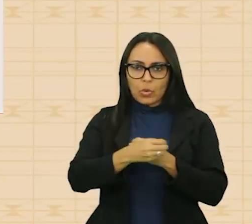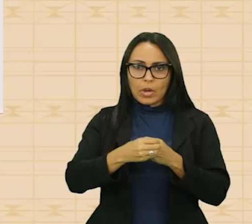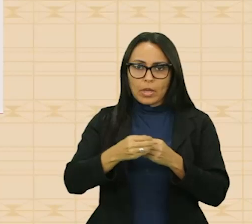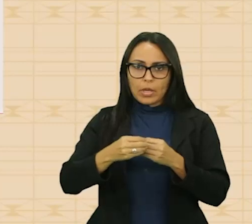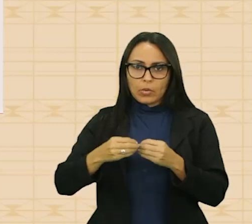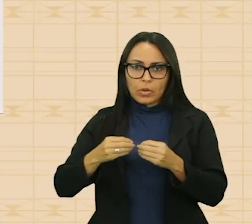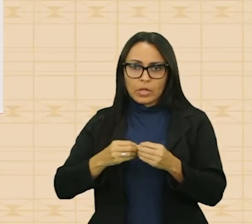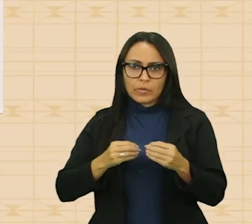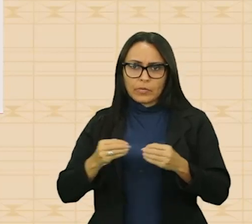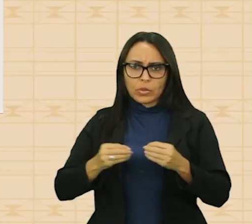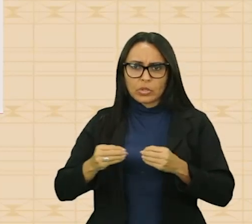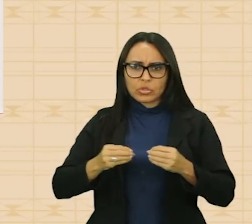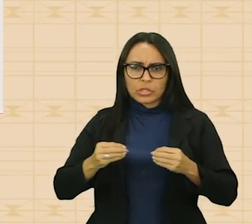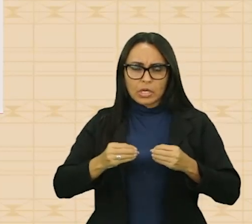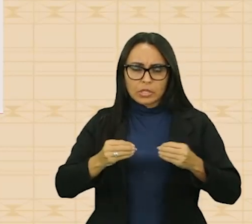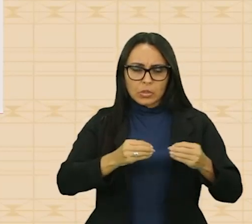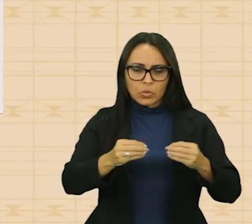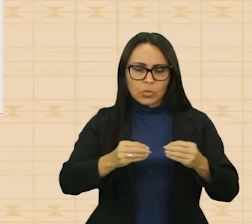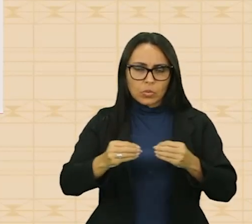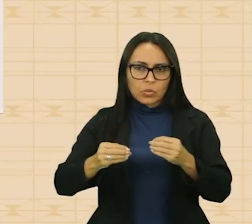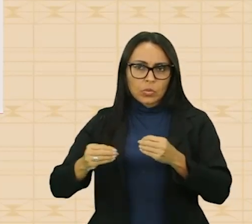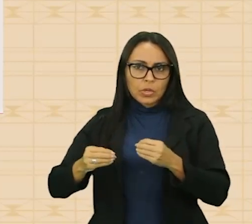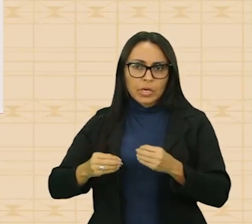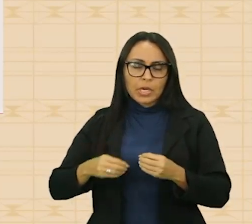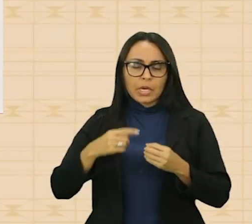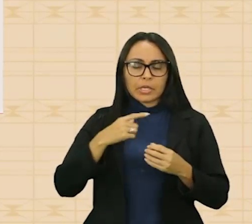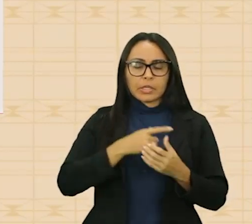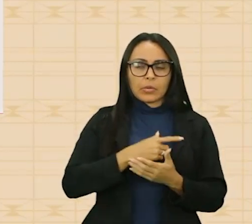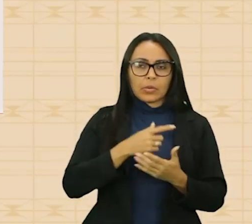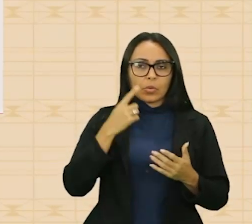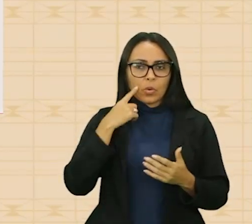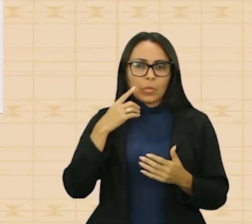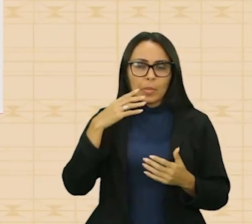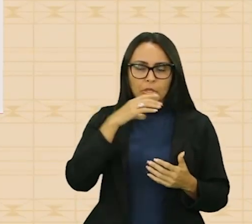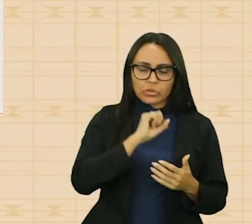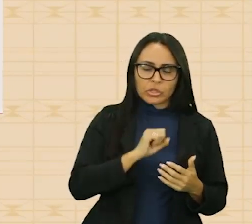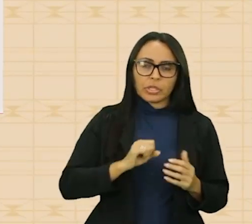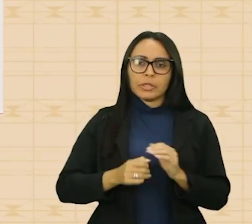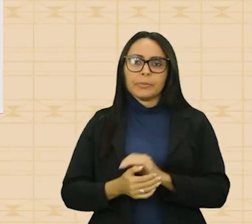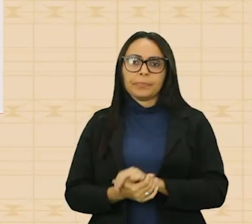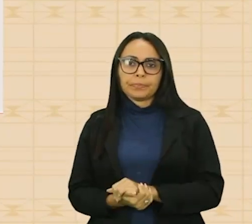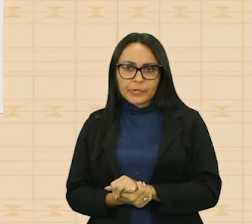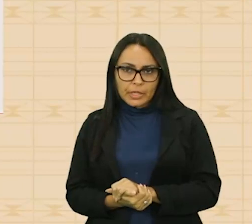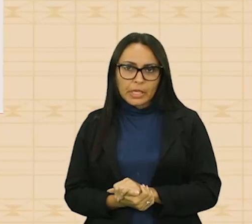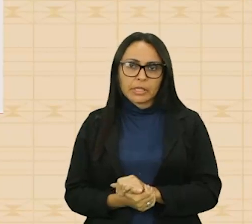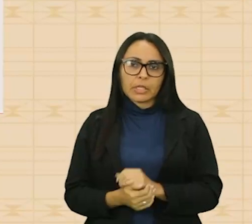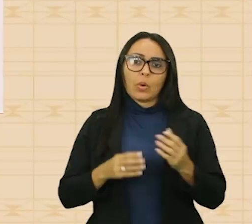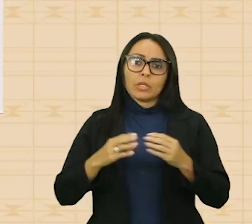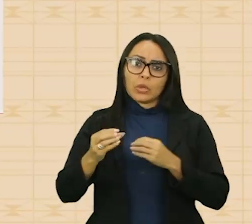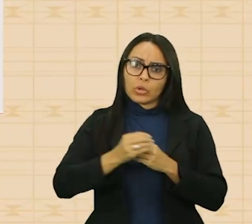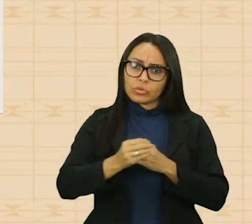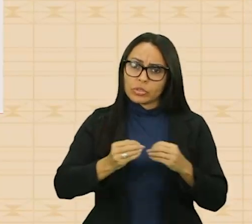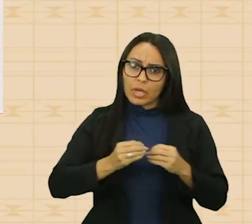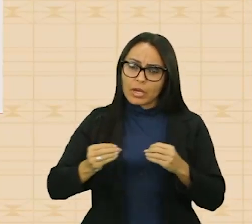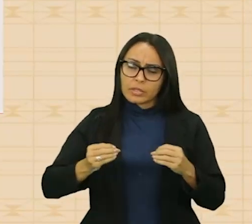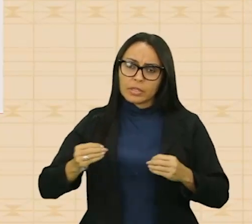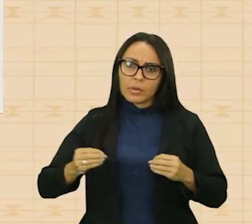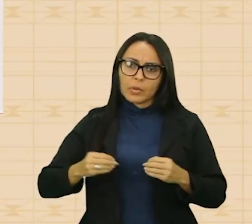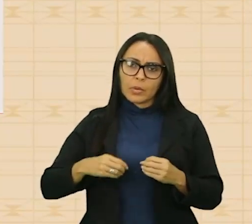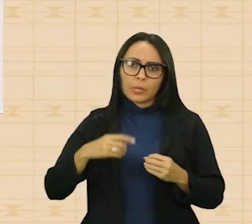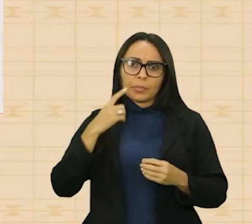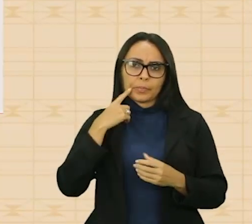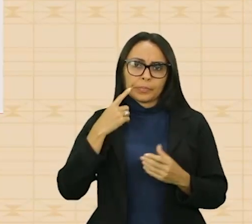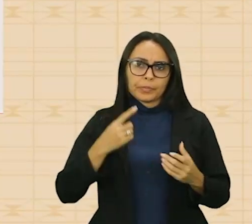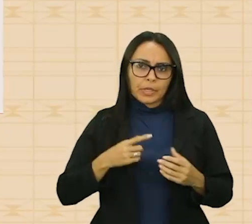vão estar em agitação. Então esse corpo mais quente, as moléculas estão agitadinhas. Você pode até desenhar aí umas